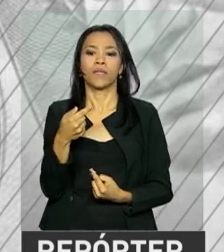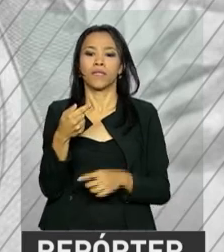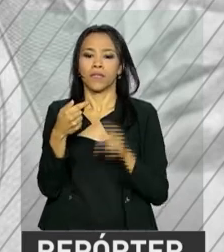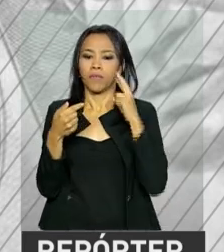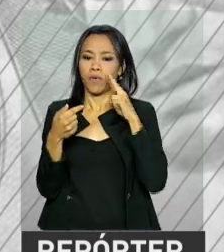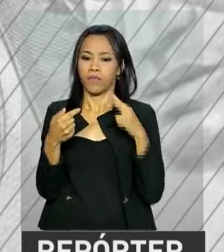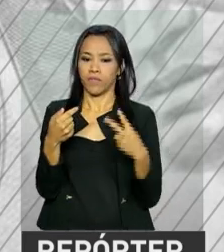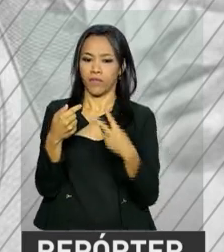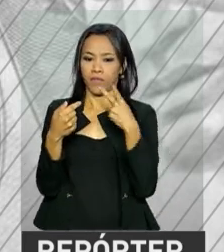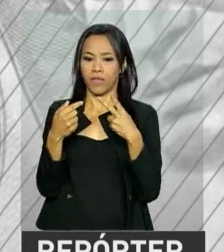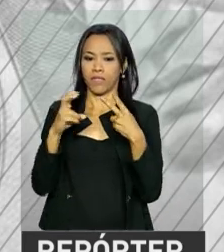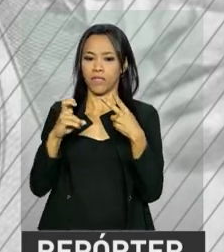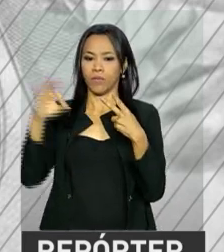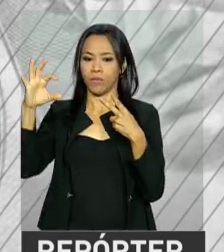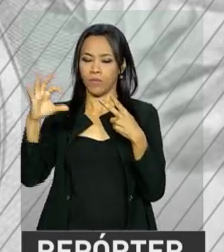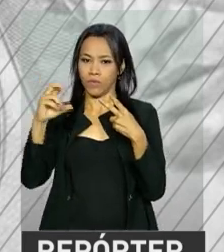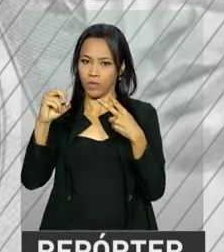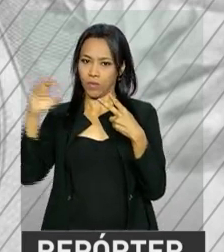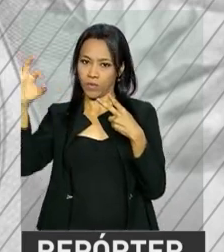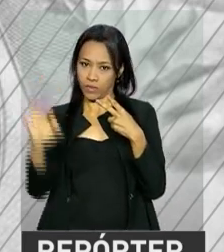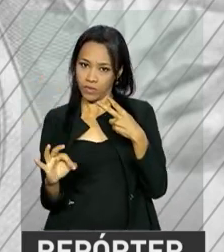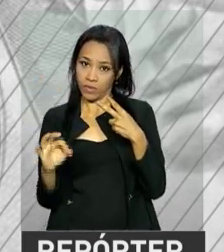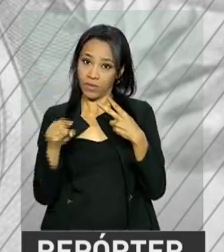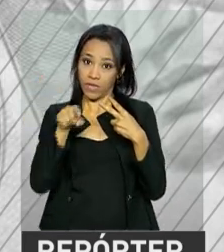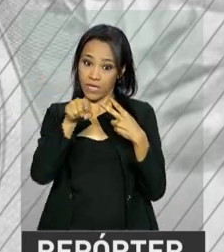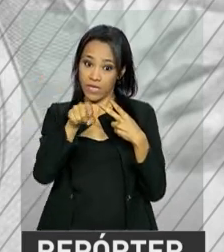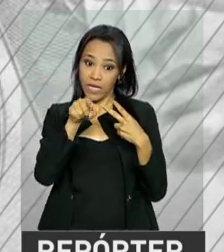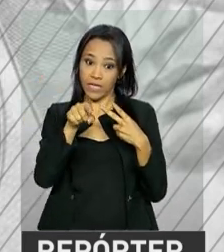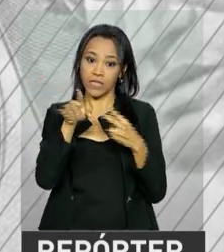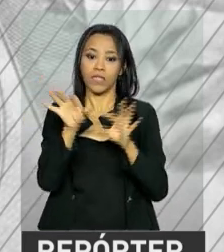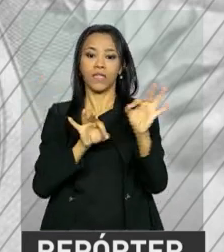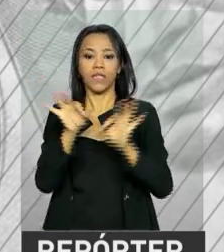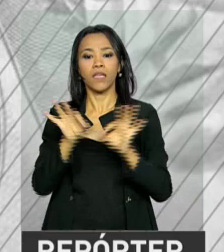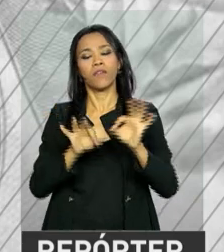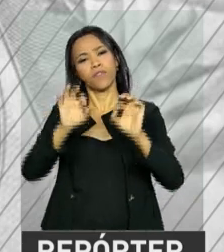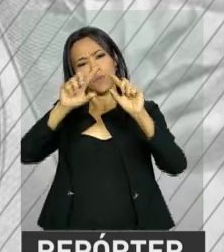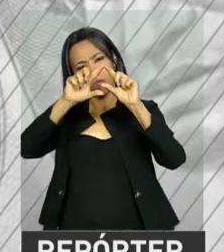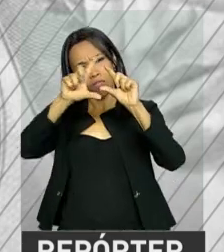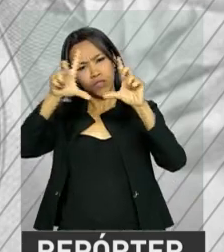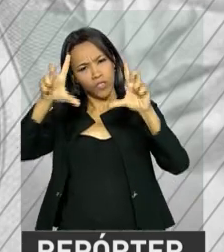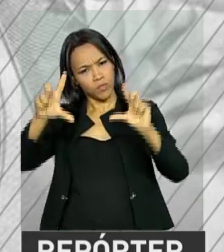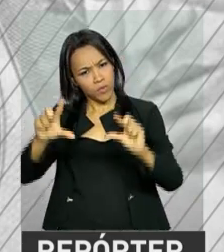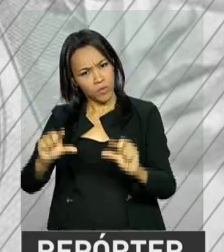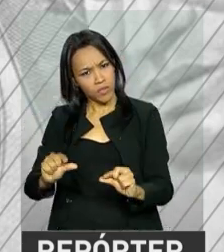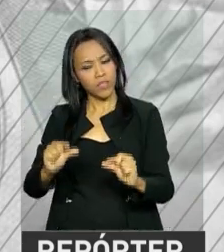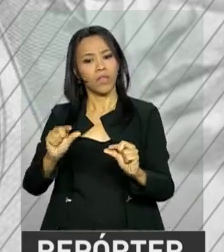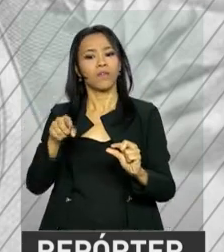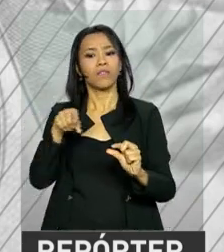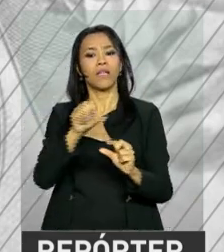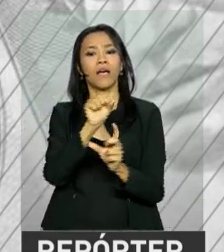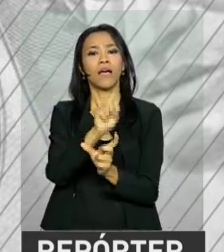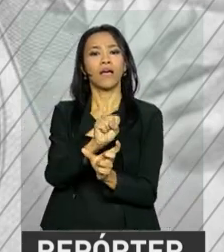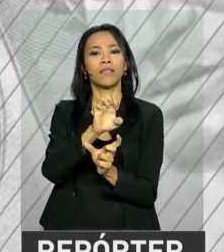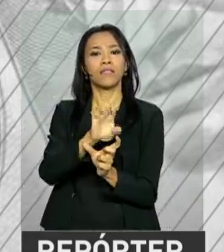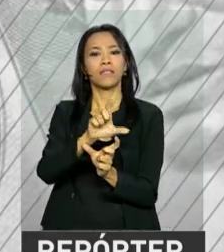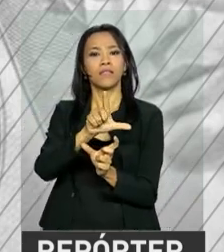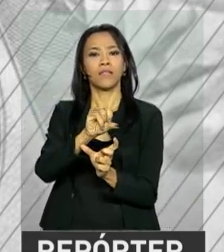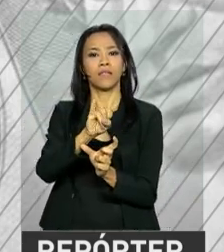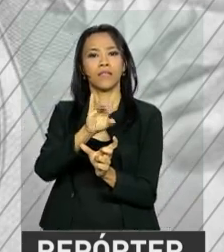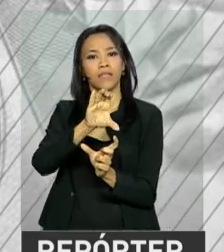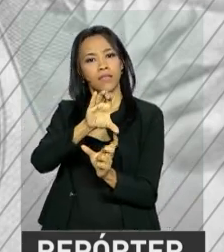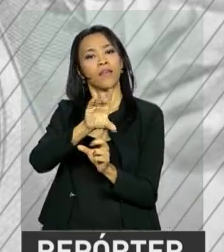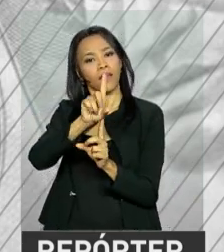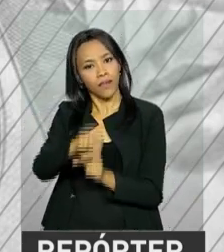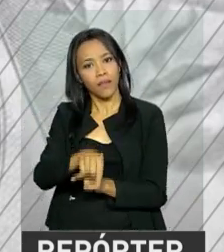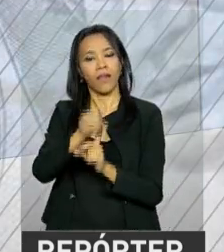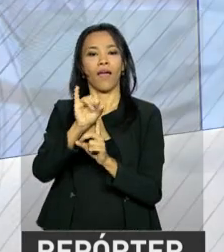e essa estimativa fez também com que a houvesse queda na taxa SELIC que é a taxa básica de juros da